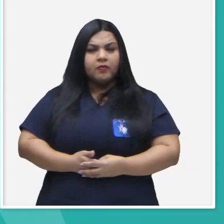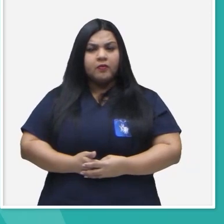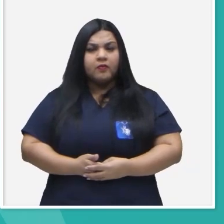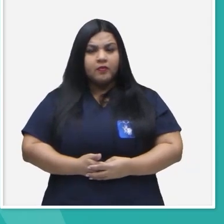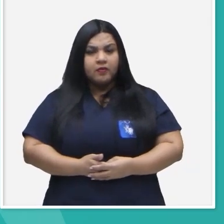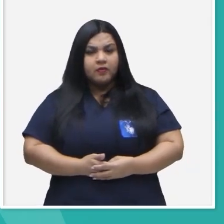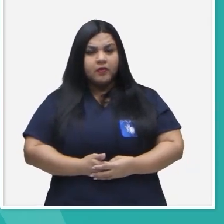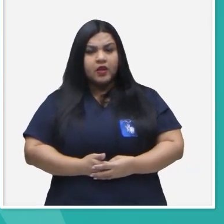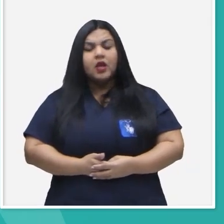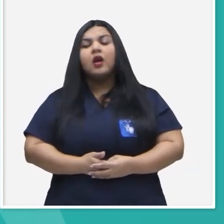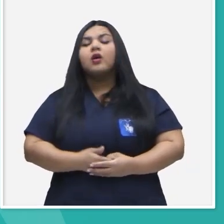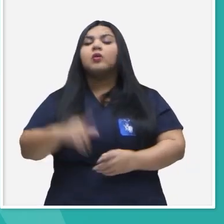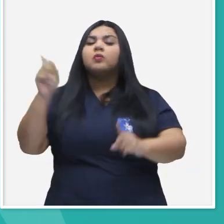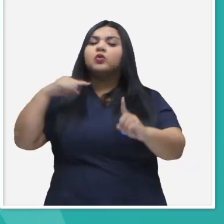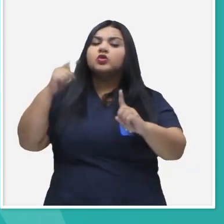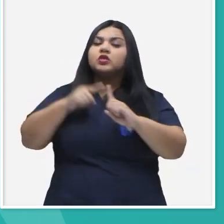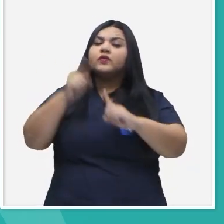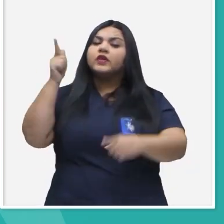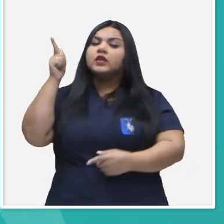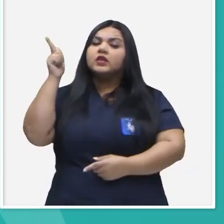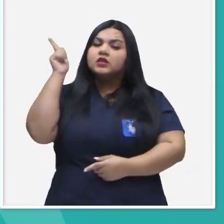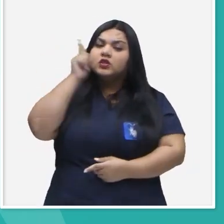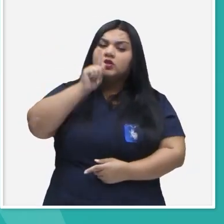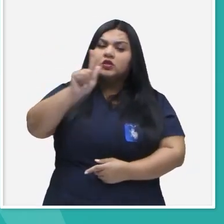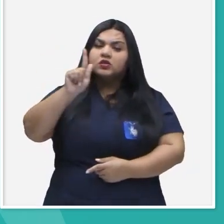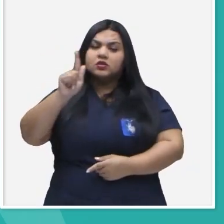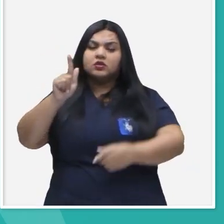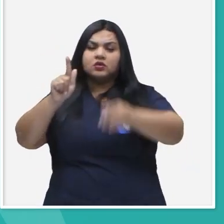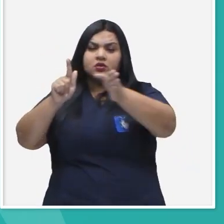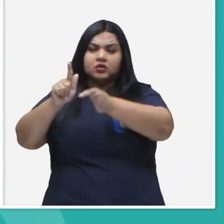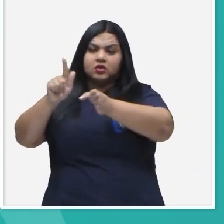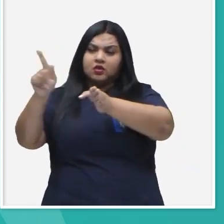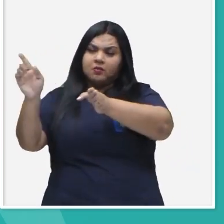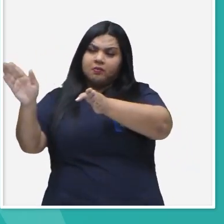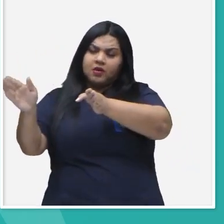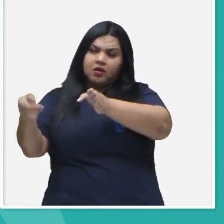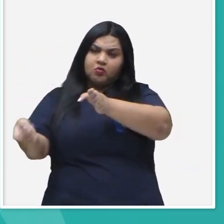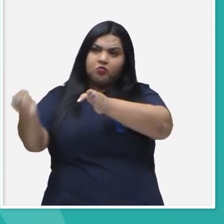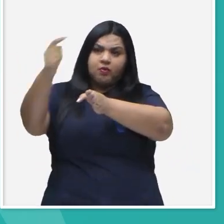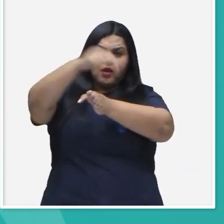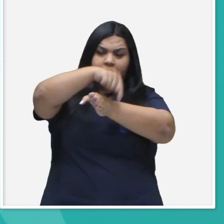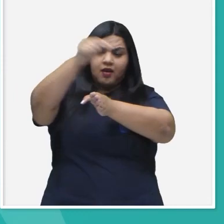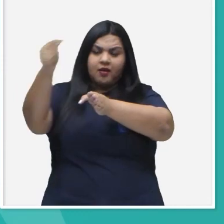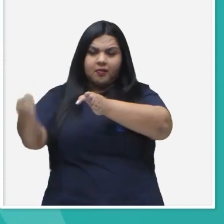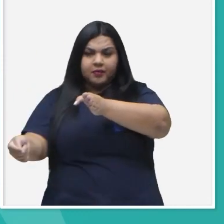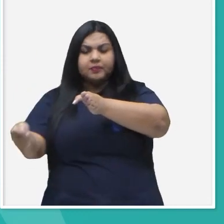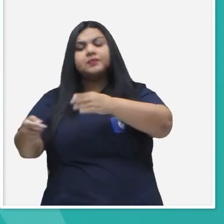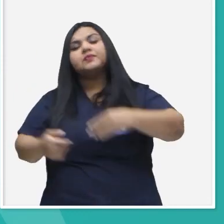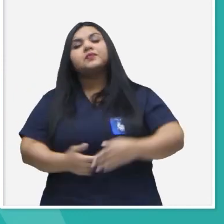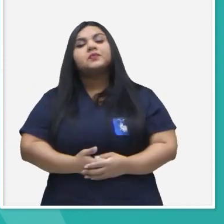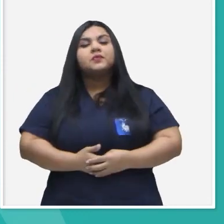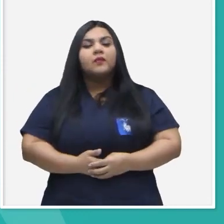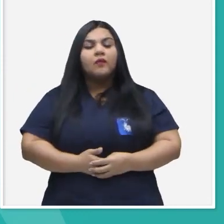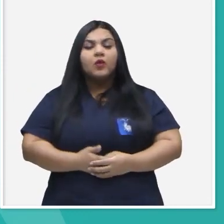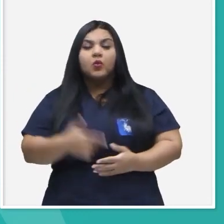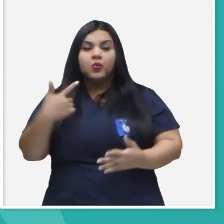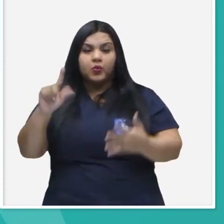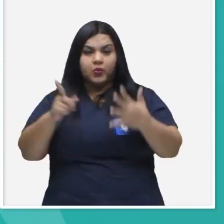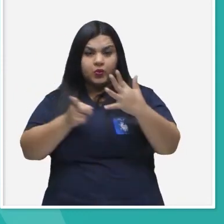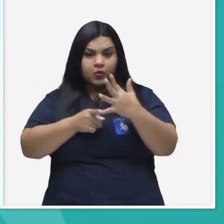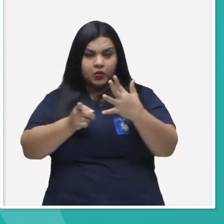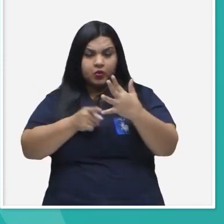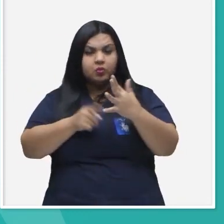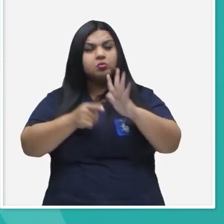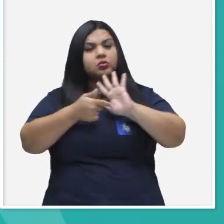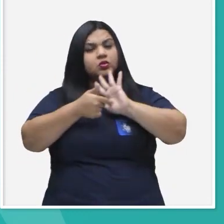quê? Acertar ali o volante na quadra adversária. Um outro esporte que eu estou trazendo